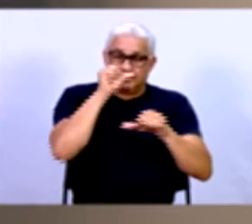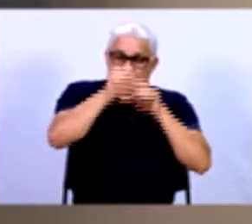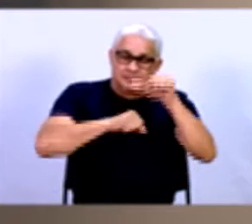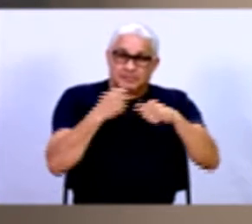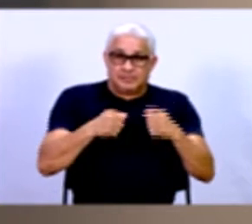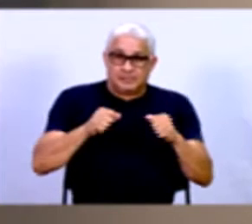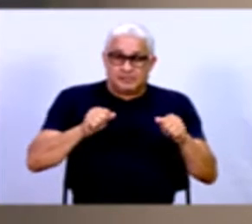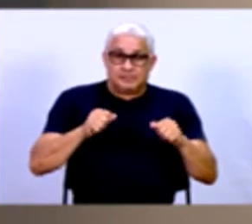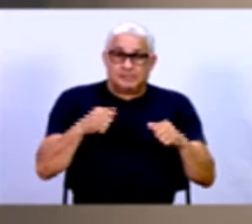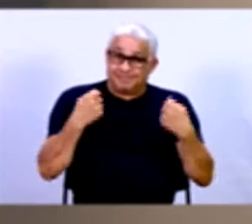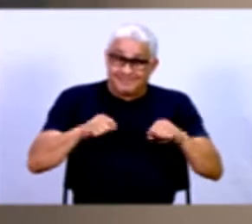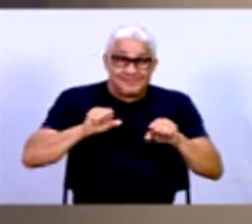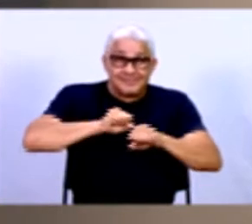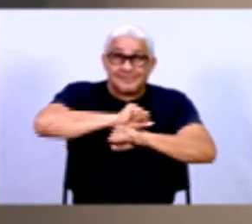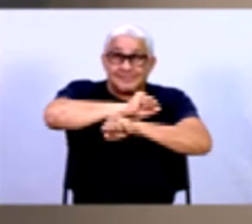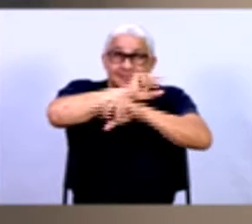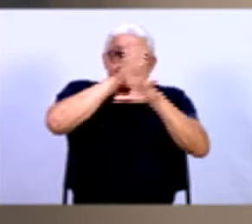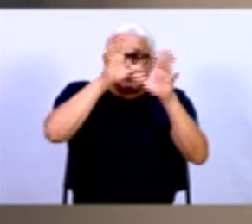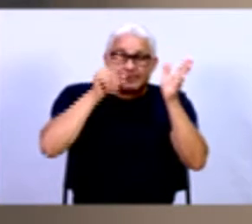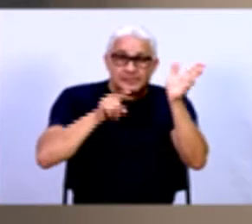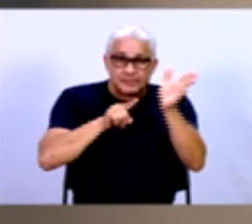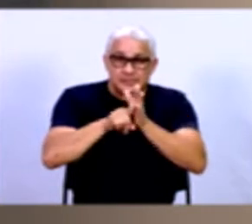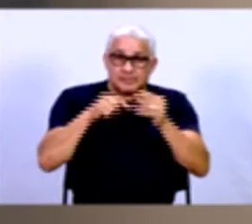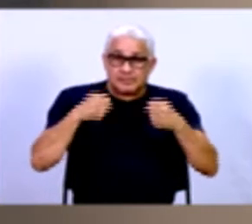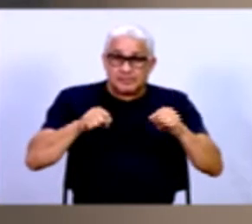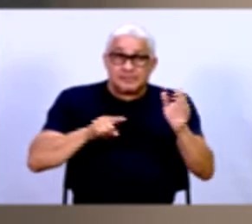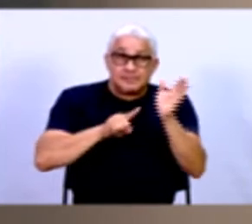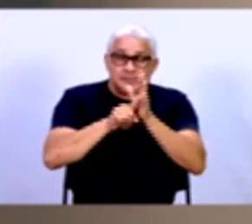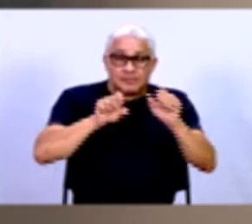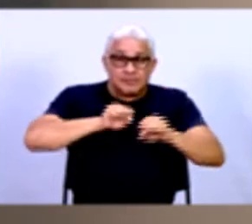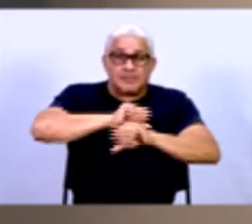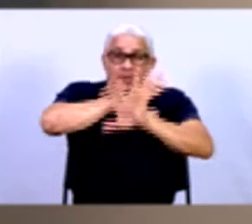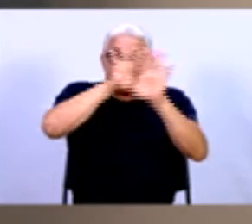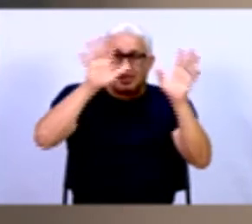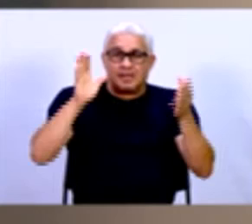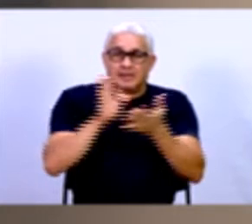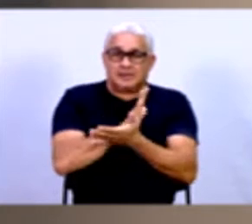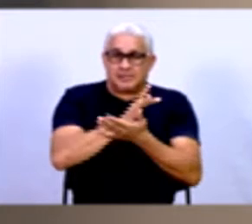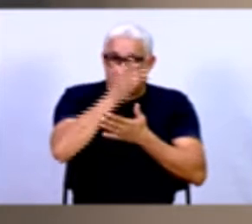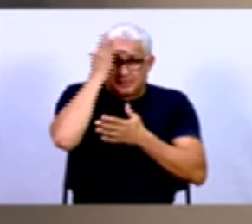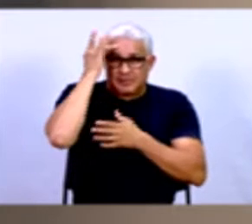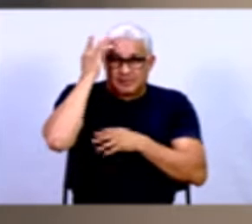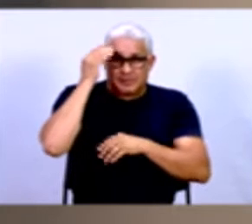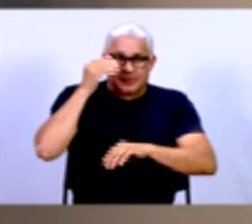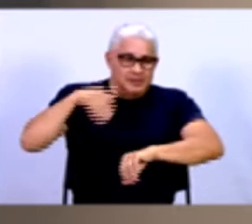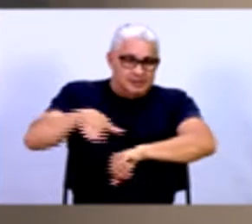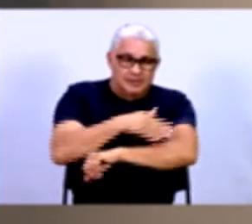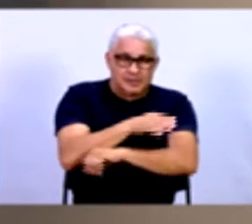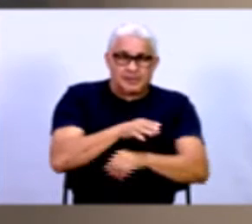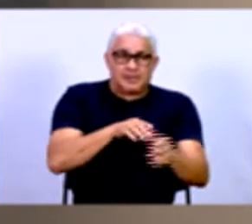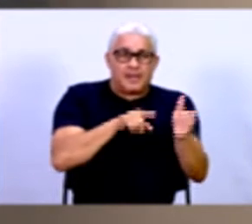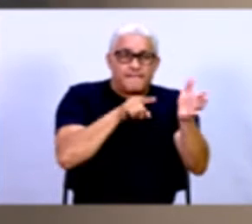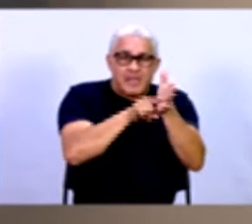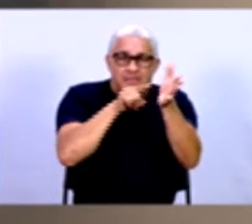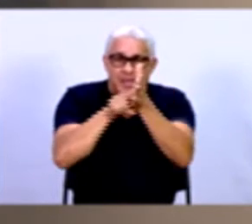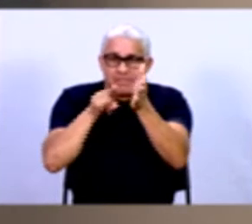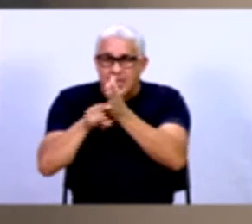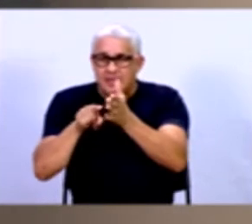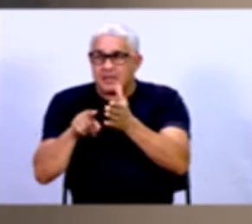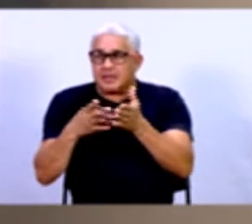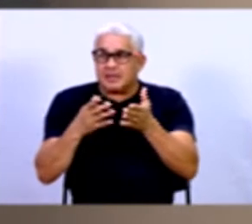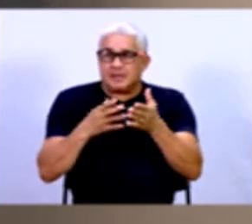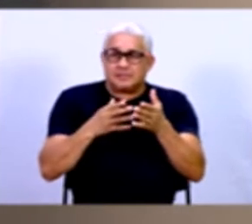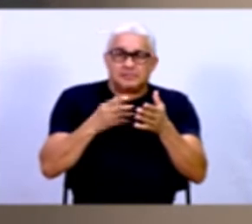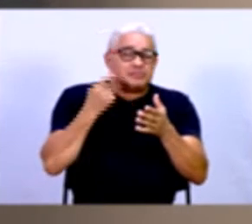claro quando a gente vai fazer uma pergunta, né? Muitas vezes o pessoal sai para a rua para aplicar o questionário e não sabe para quem que